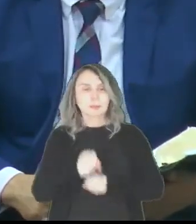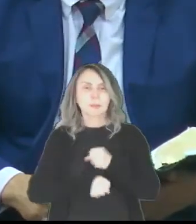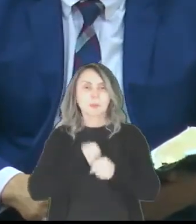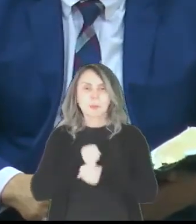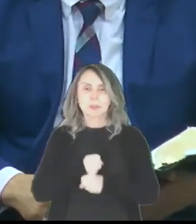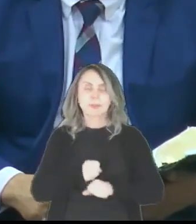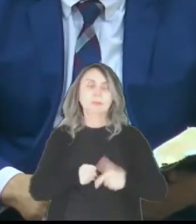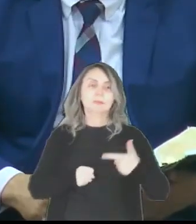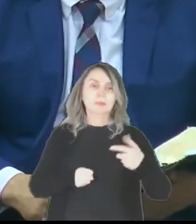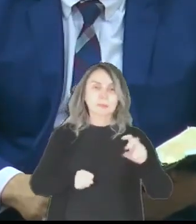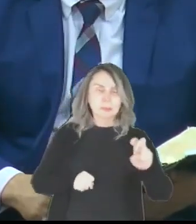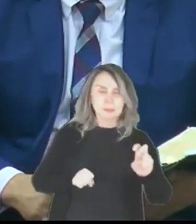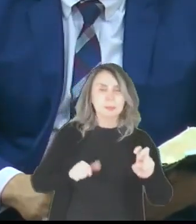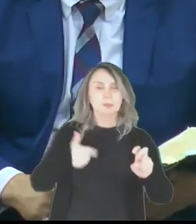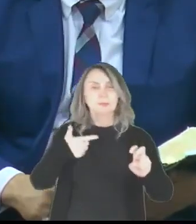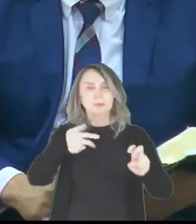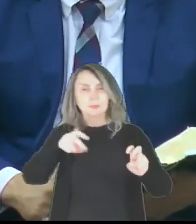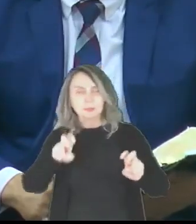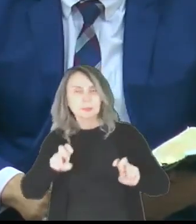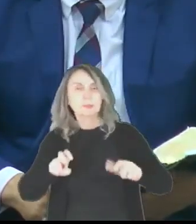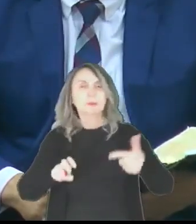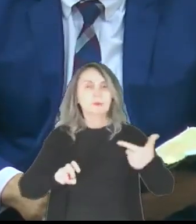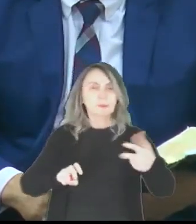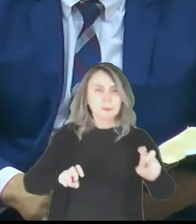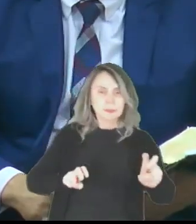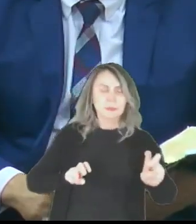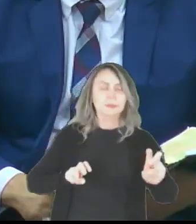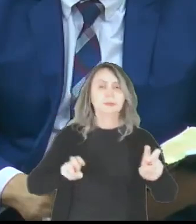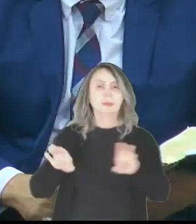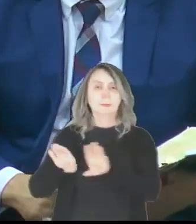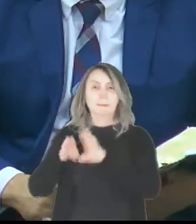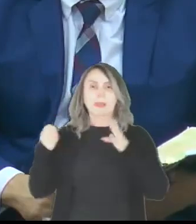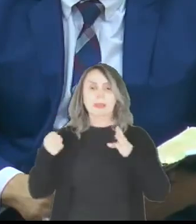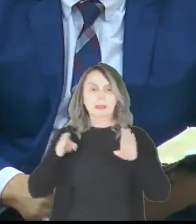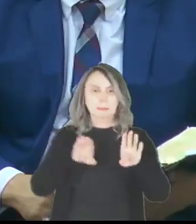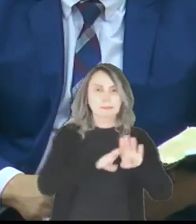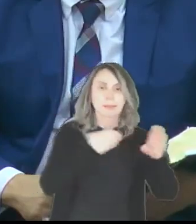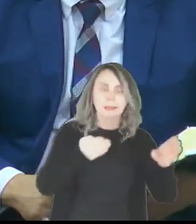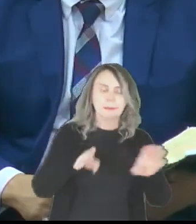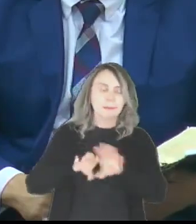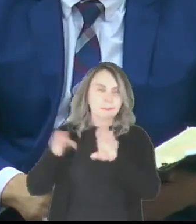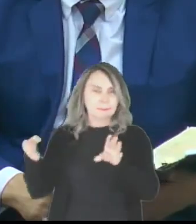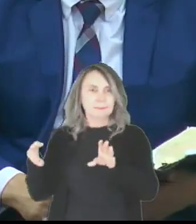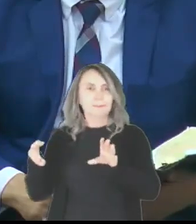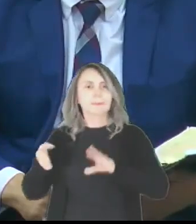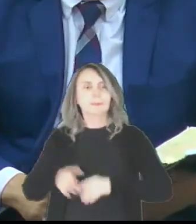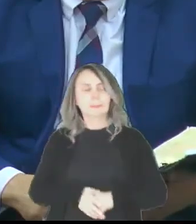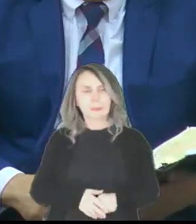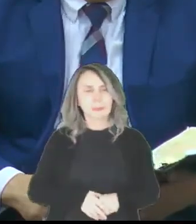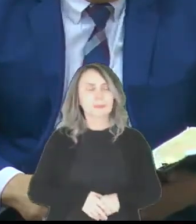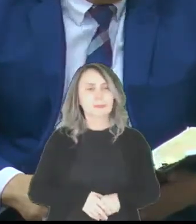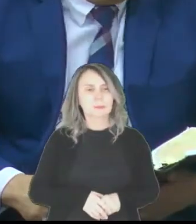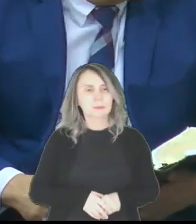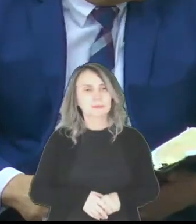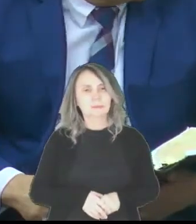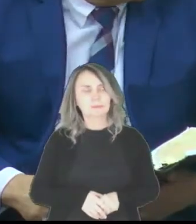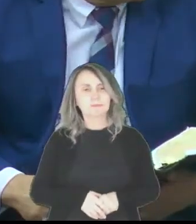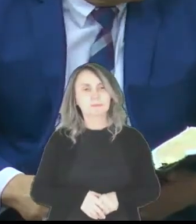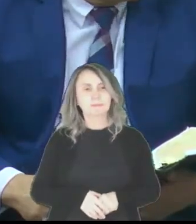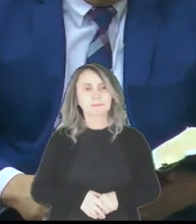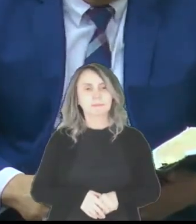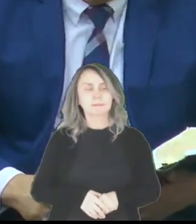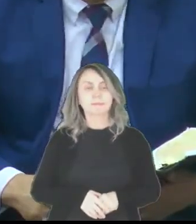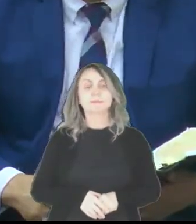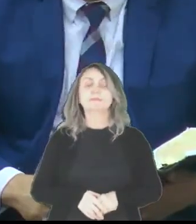com propriedade porque eu pertenci àquela religião. E quando completa 20, a cada 25 anos, eles